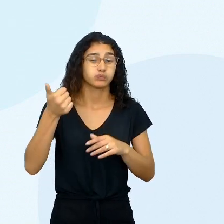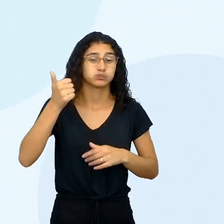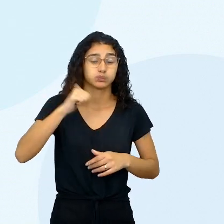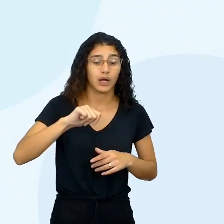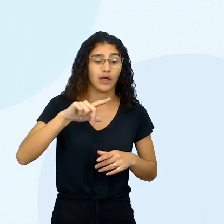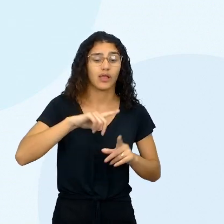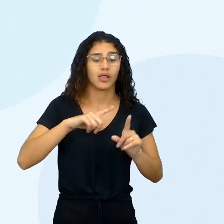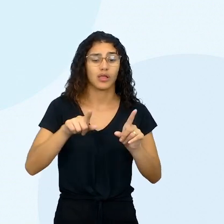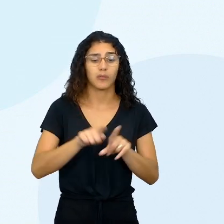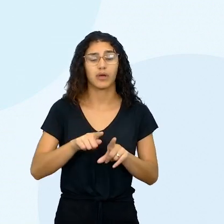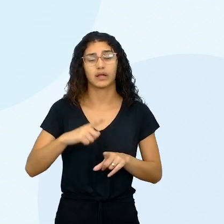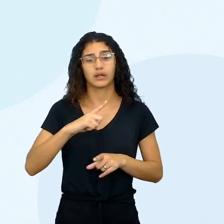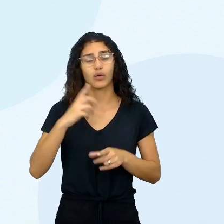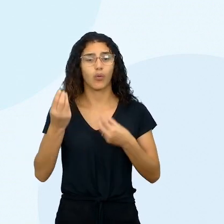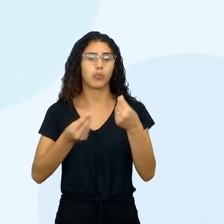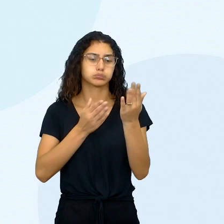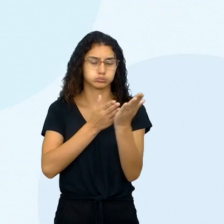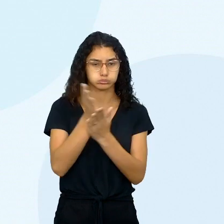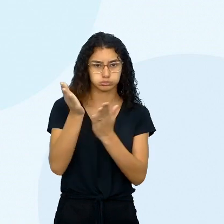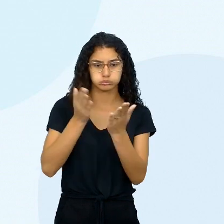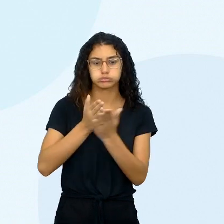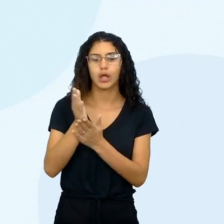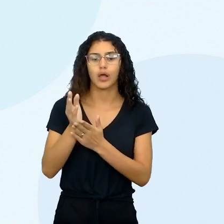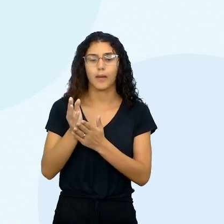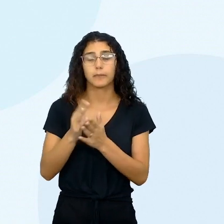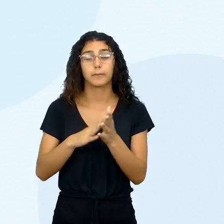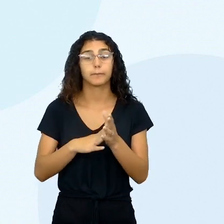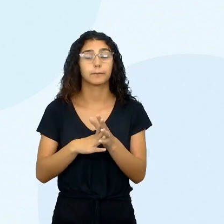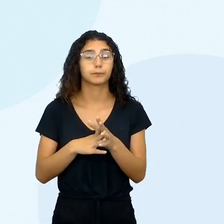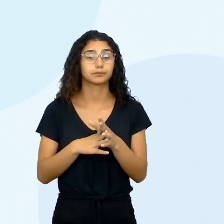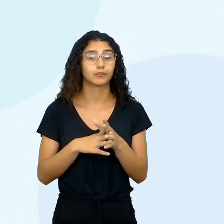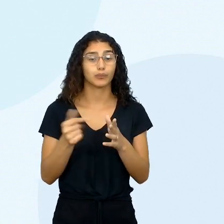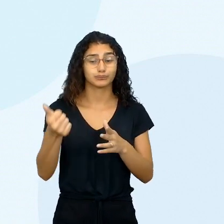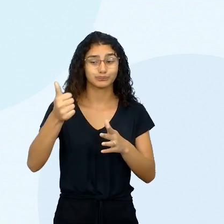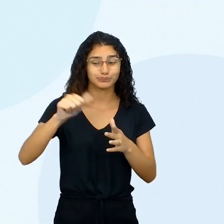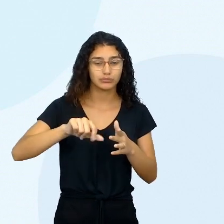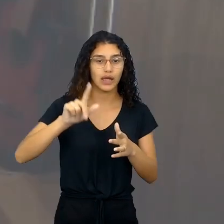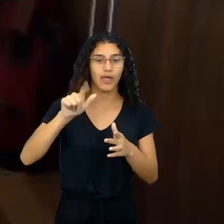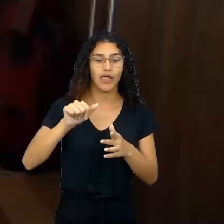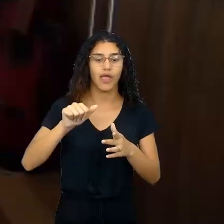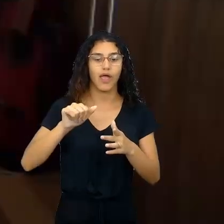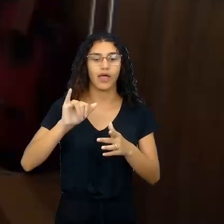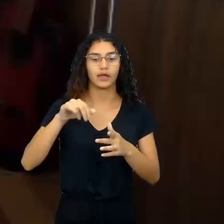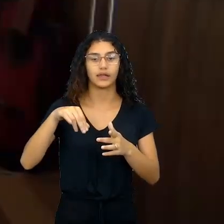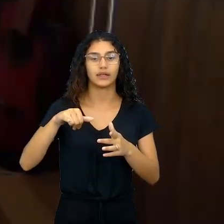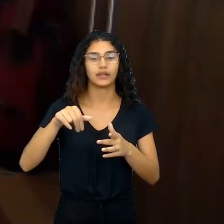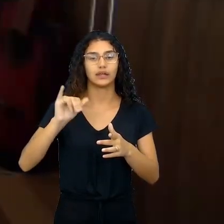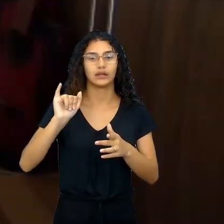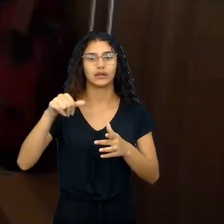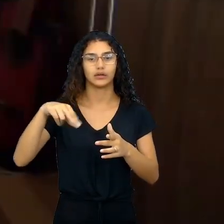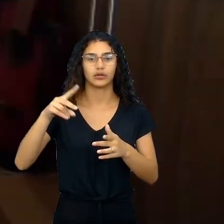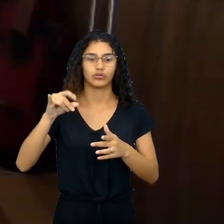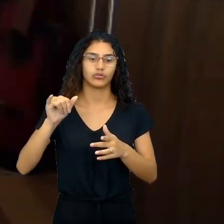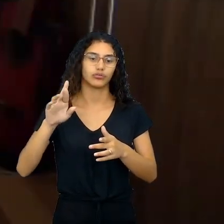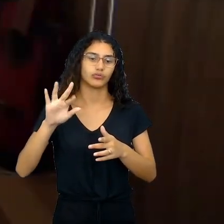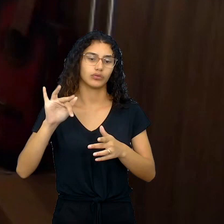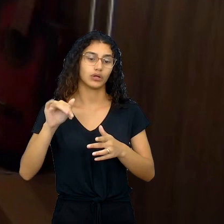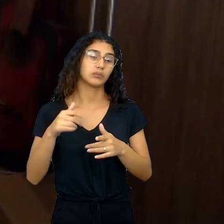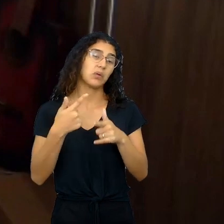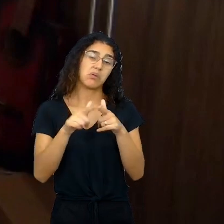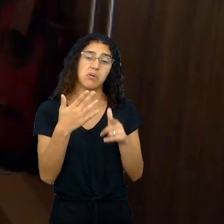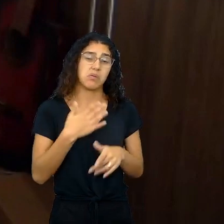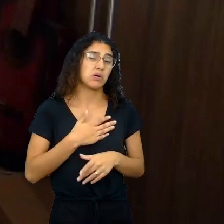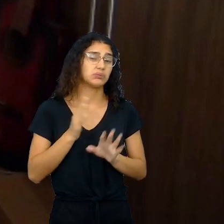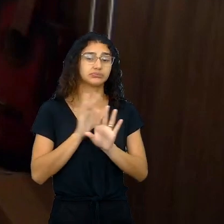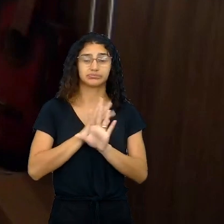gente dá ferramentas, a gente dá caminhos para empoderar, né? Pior do que a impotência é a indiferença, né? Ah, isso aí não é problema meu,